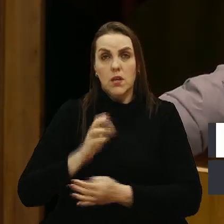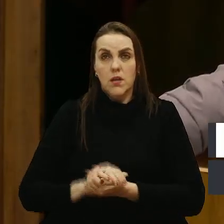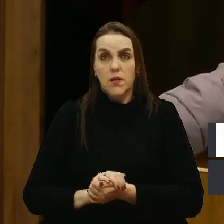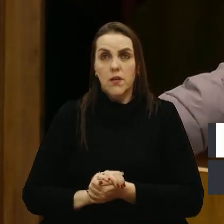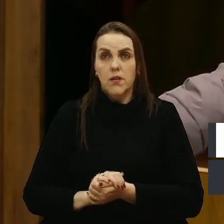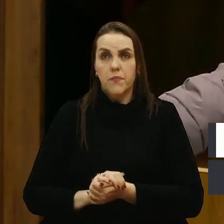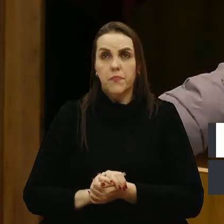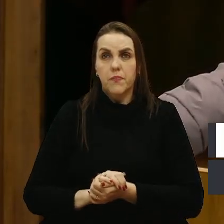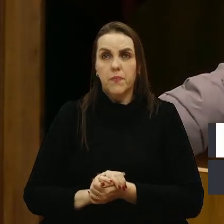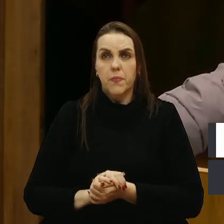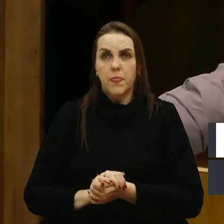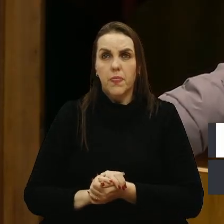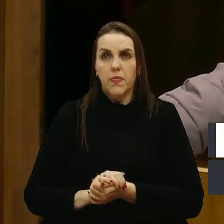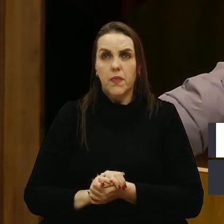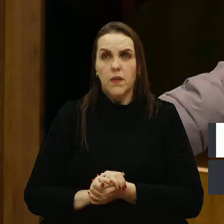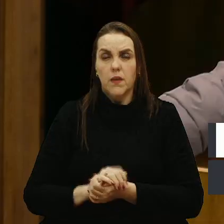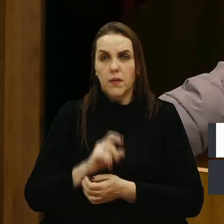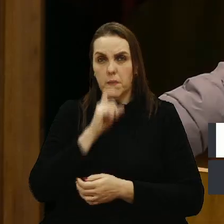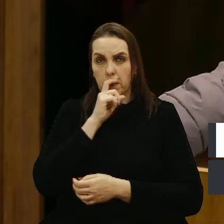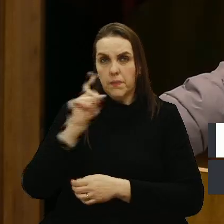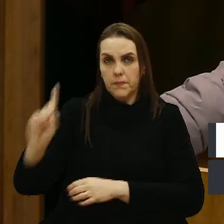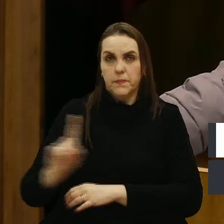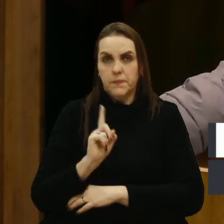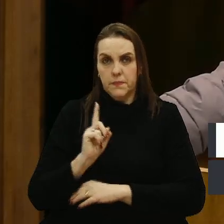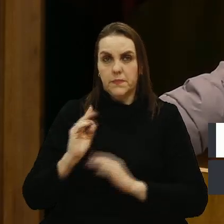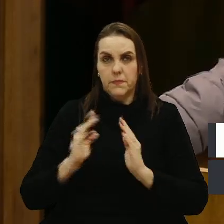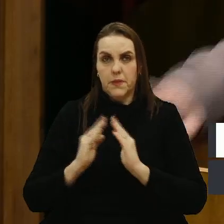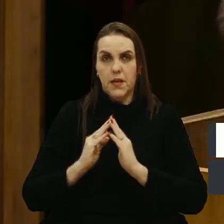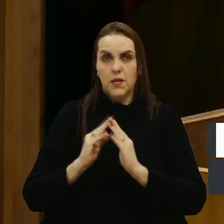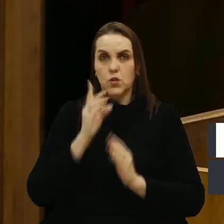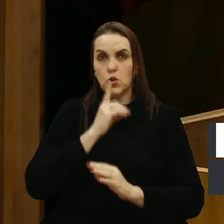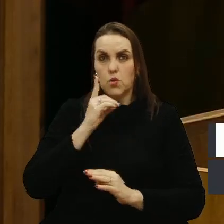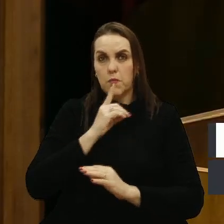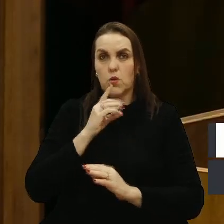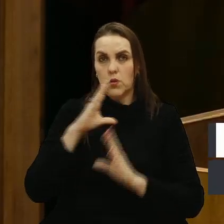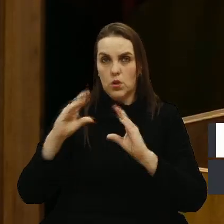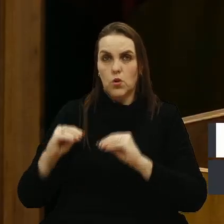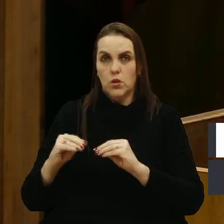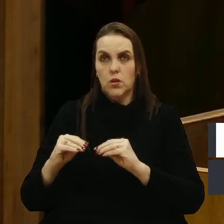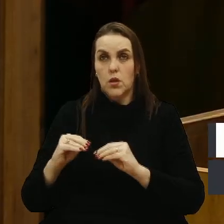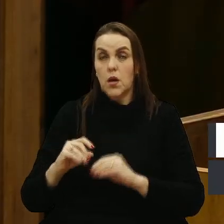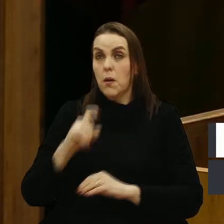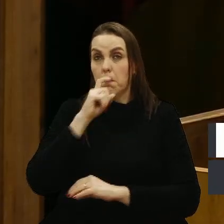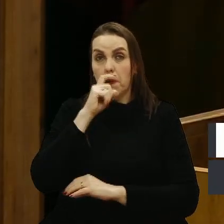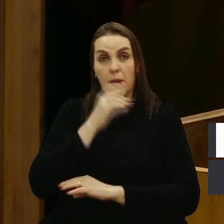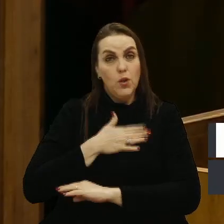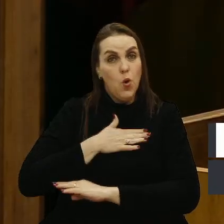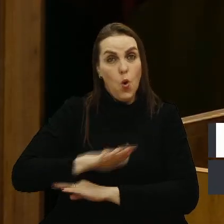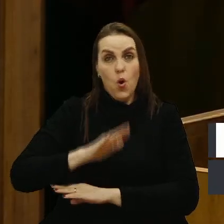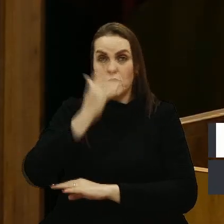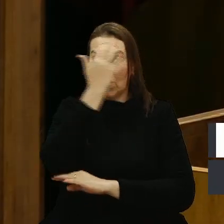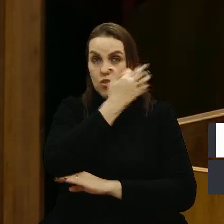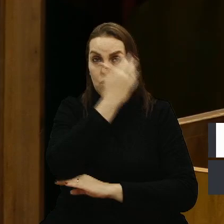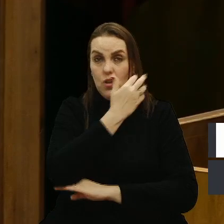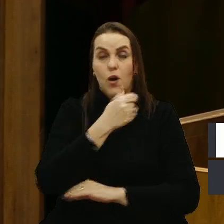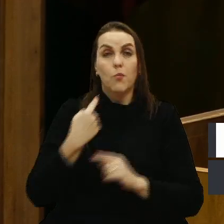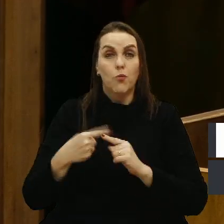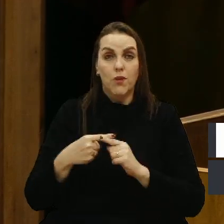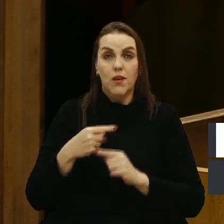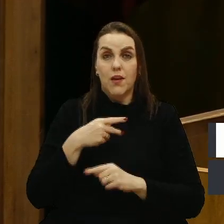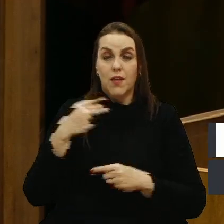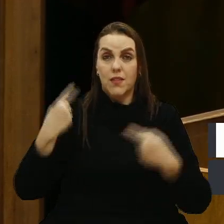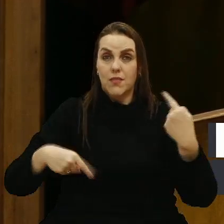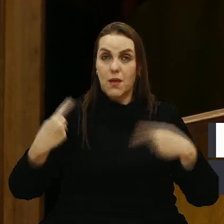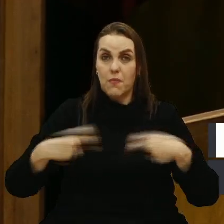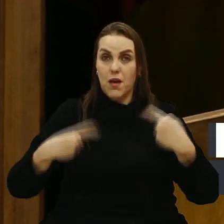foi na minha casa no domingo de noite. Meu pai não gosta do Adiló, que uma vez o Adiló falou no debate, por sinal,